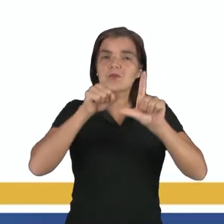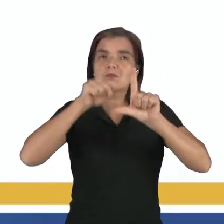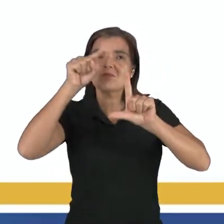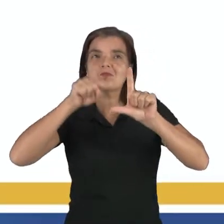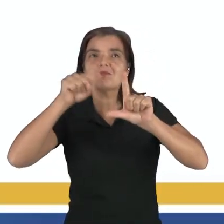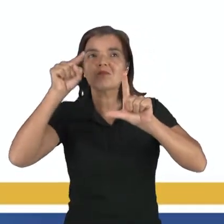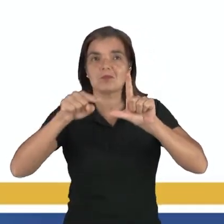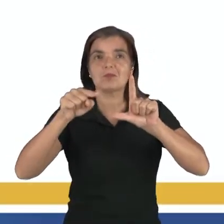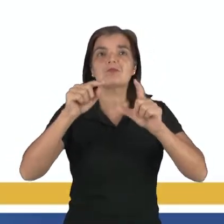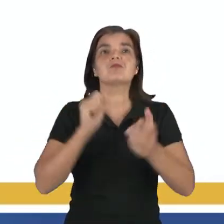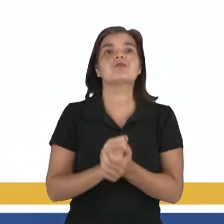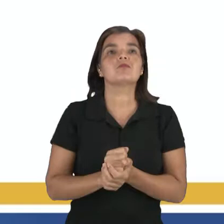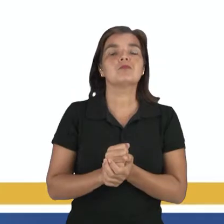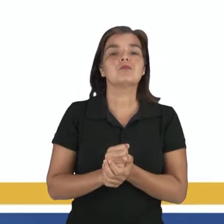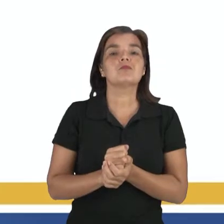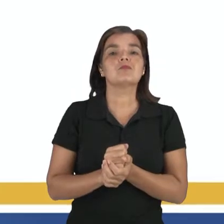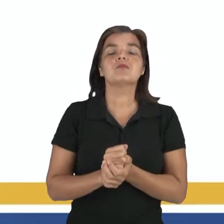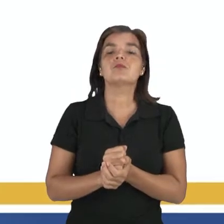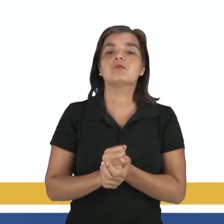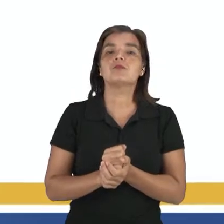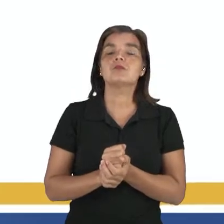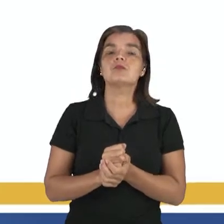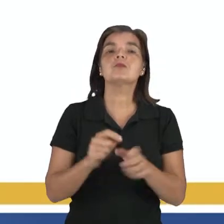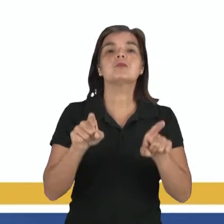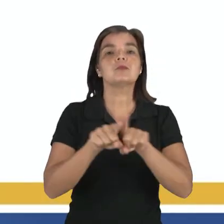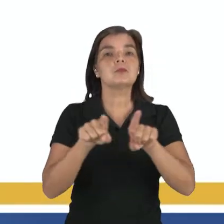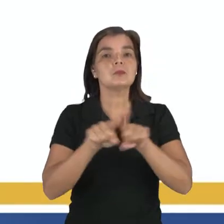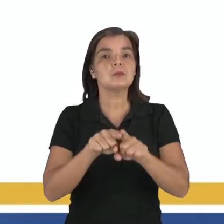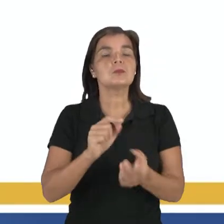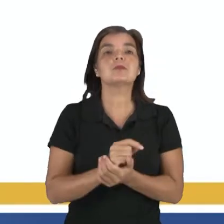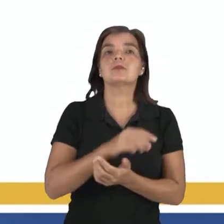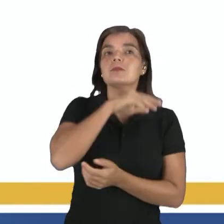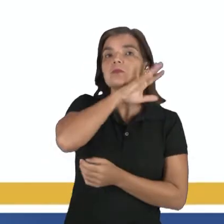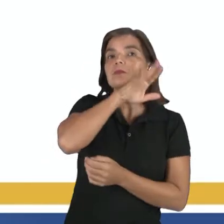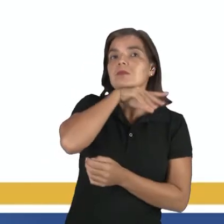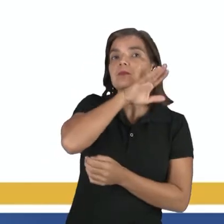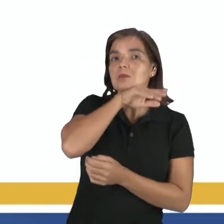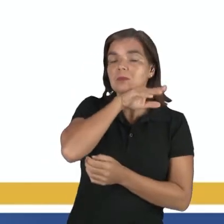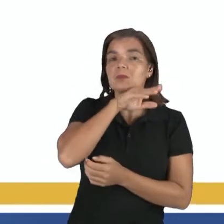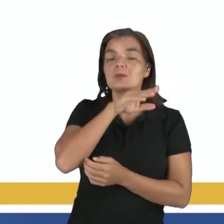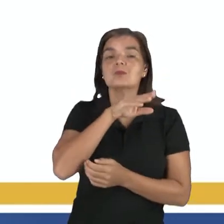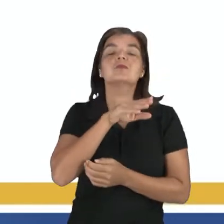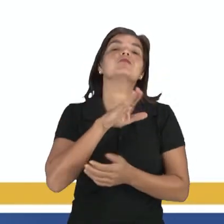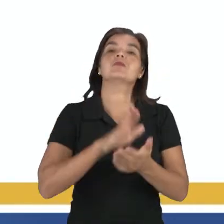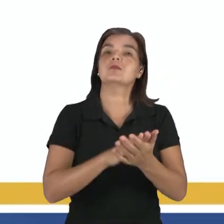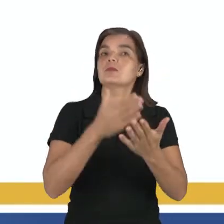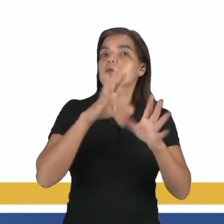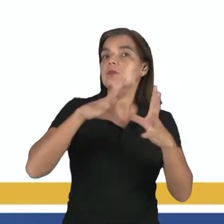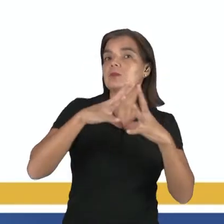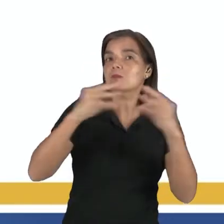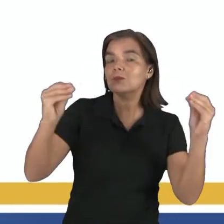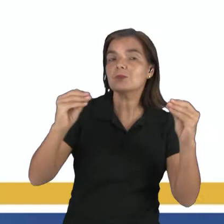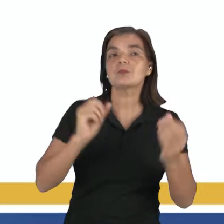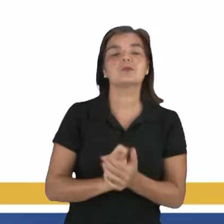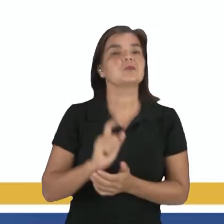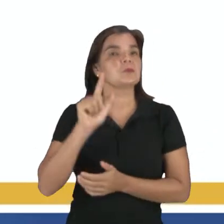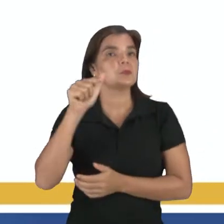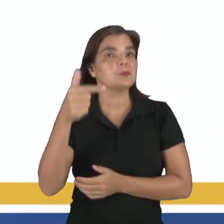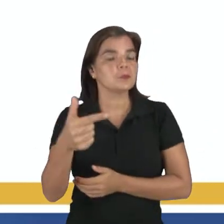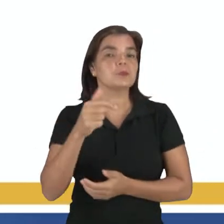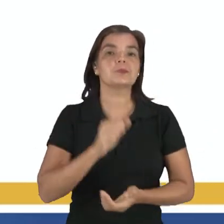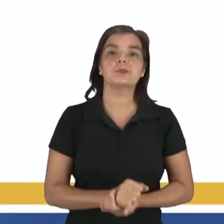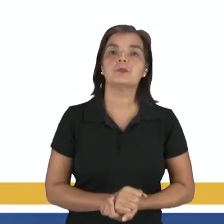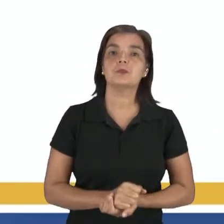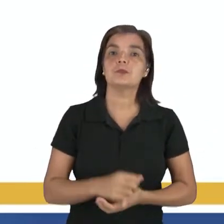nas estatísticas, tá? Nos cálculos estatístico de animais, em extinção e etc., entre